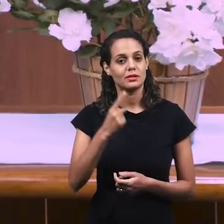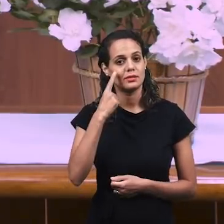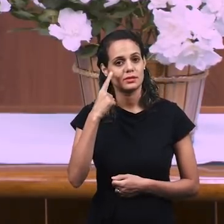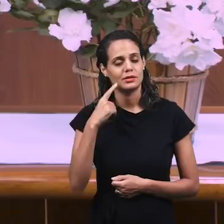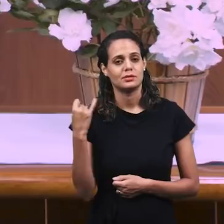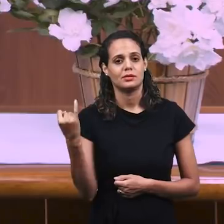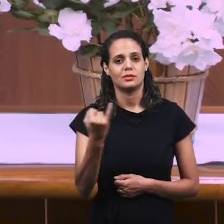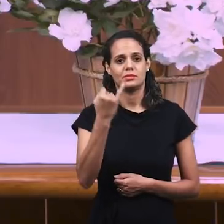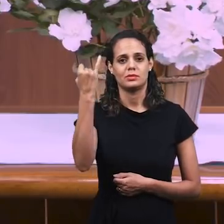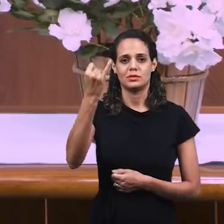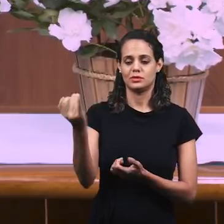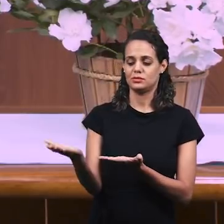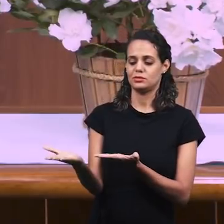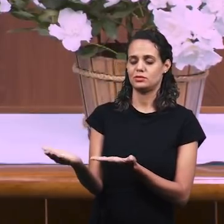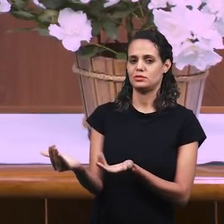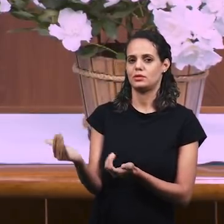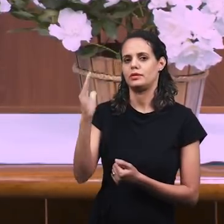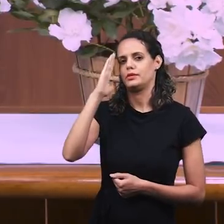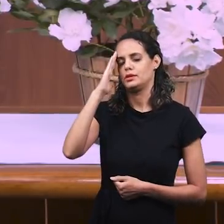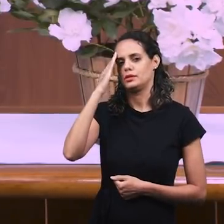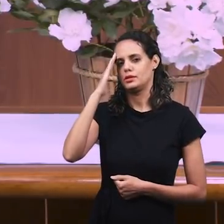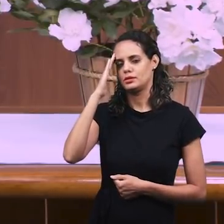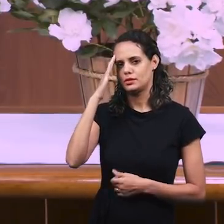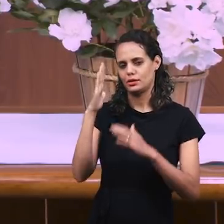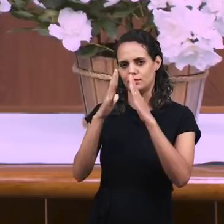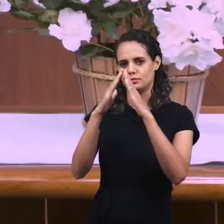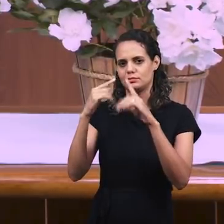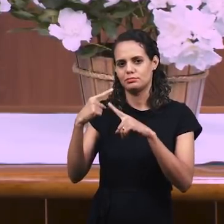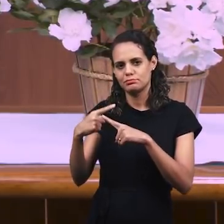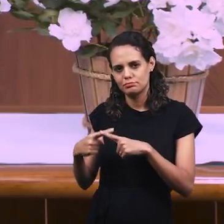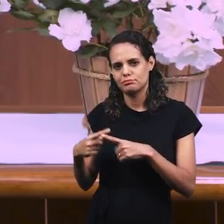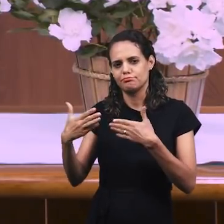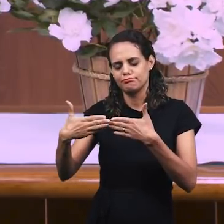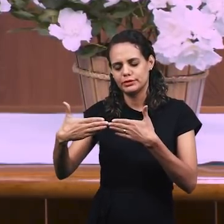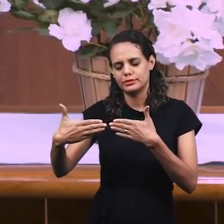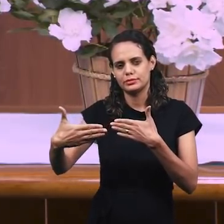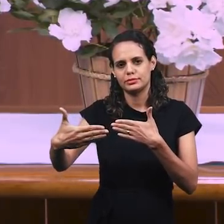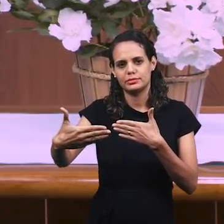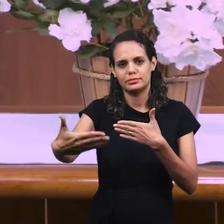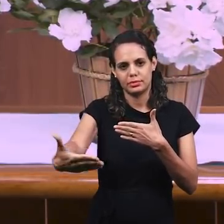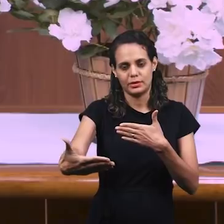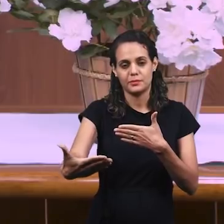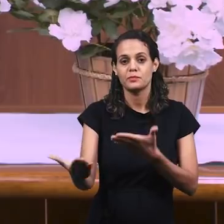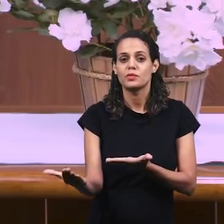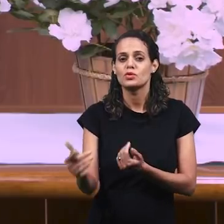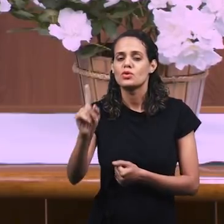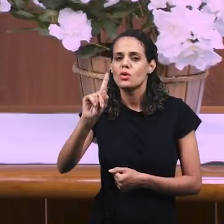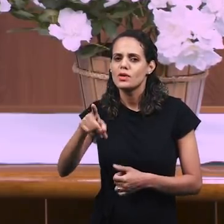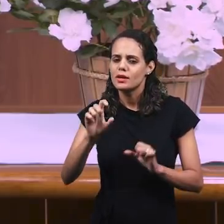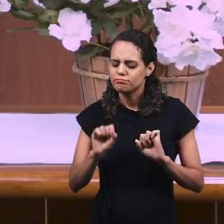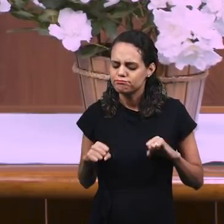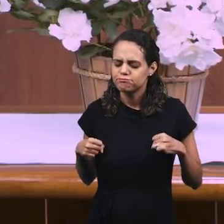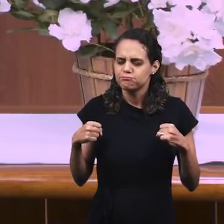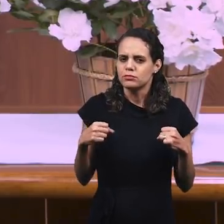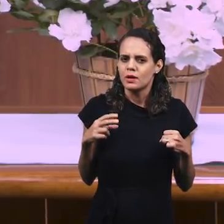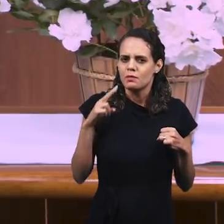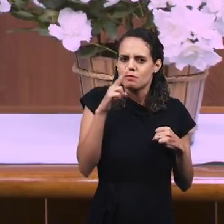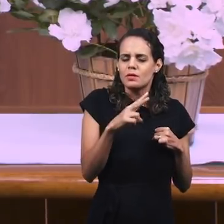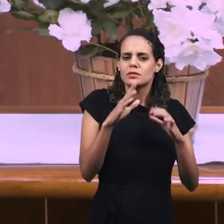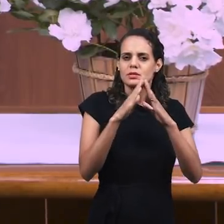é importante que os jovens entendam isso na vida da igreja, no dia a dia. O jovem é a força da